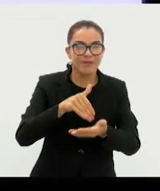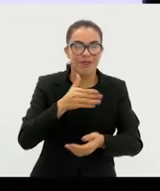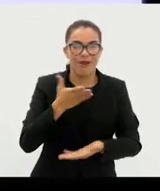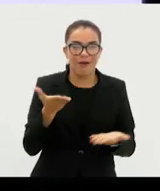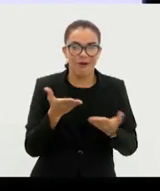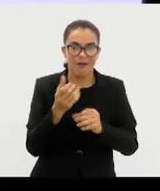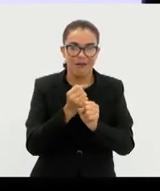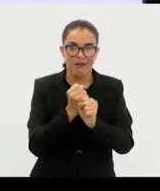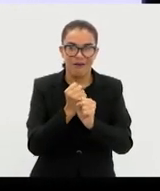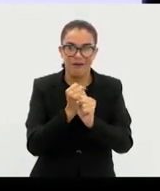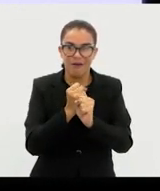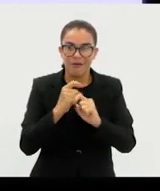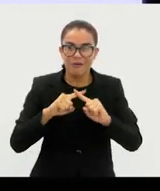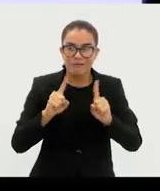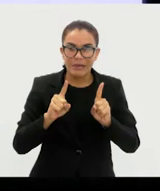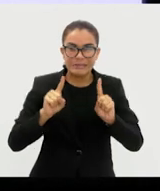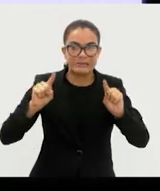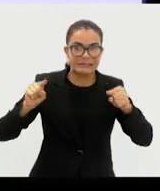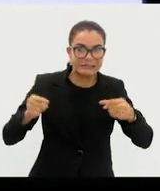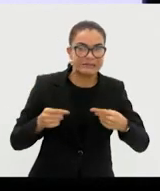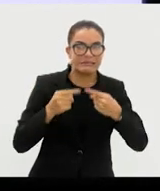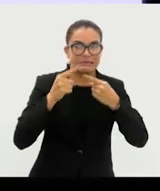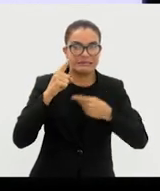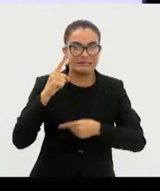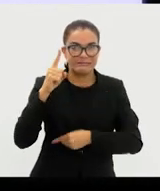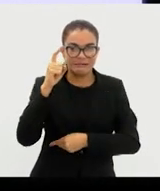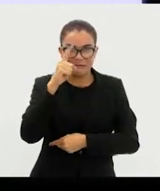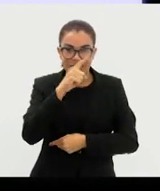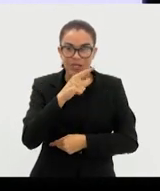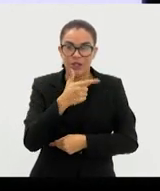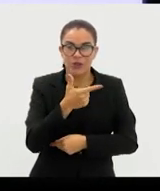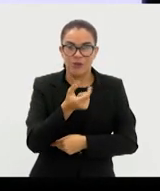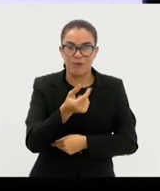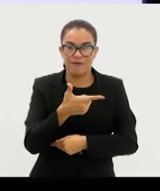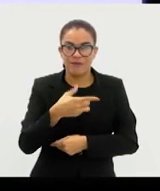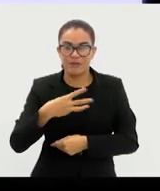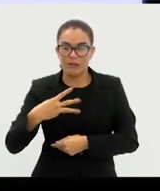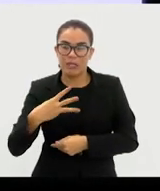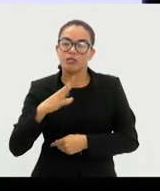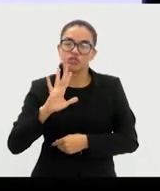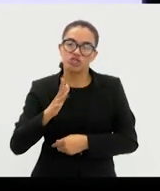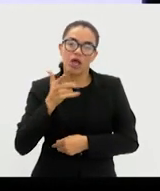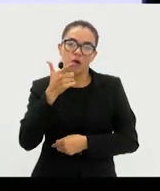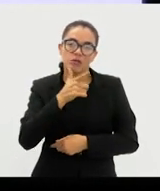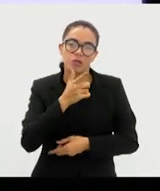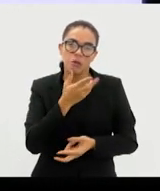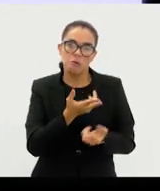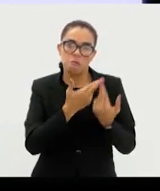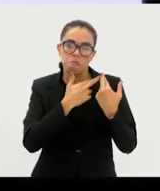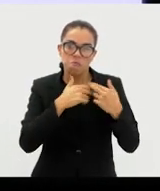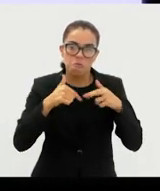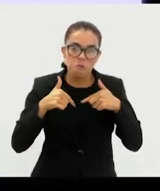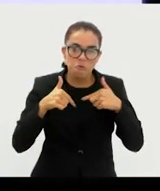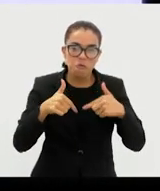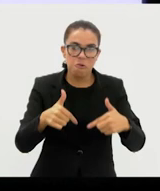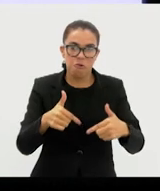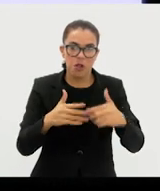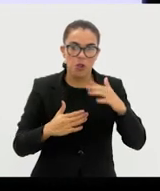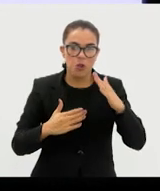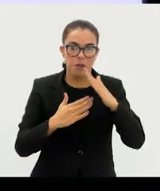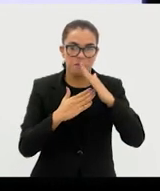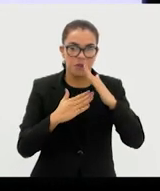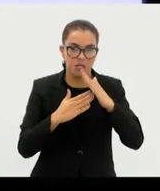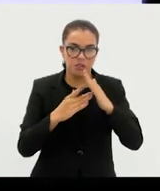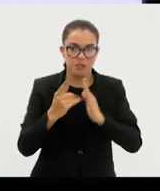dentro desse limite, mas o desafio é grande também, mas ainda em 2023 o Estado fez seu dever de casa e se manteve dentro do limite da resolução do